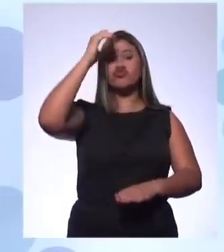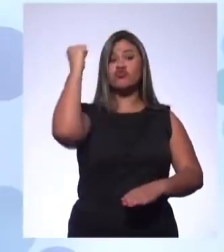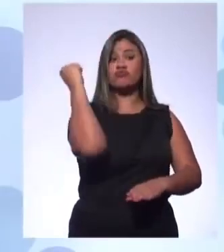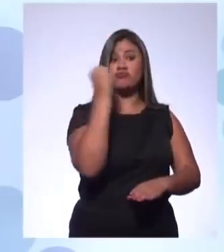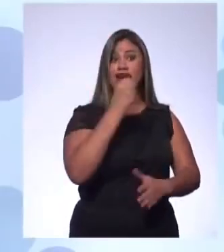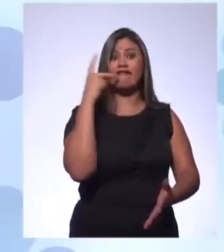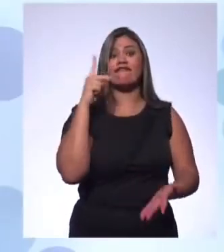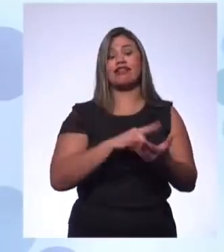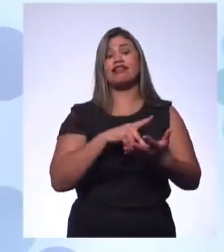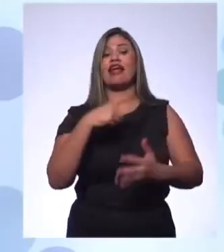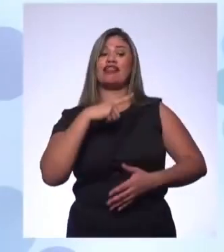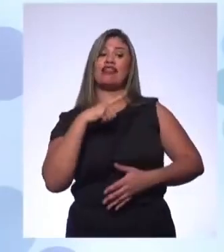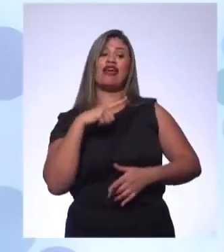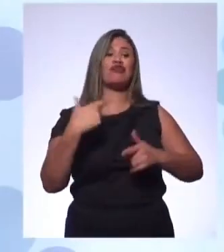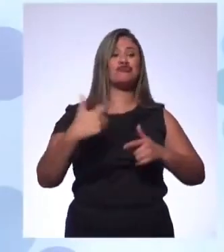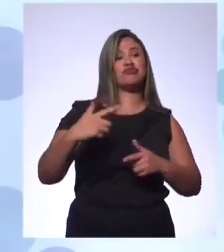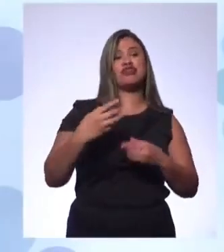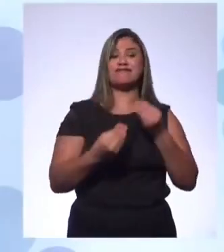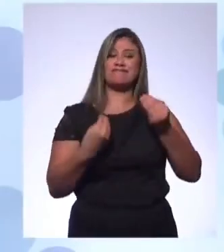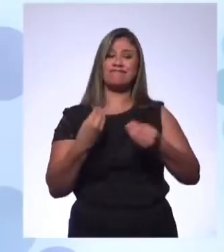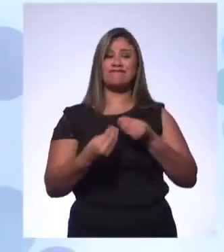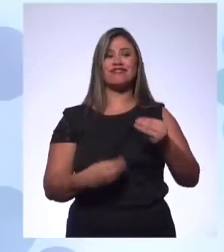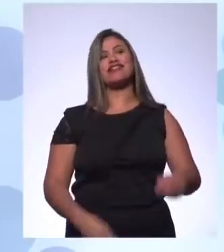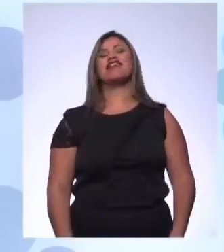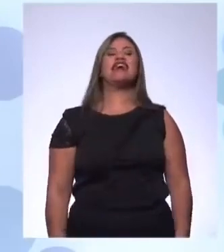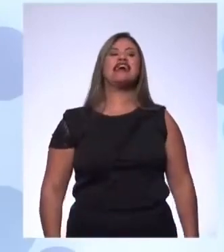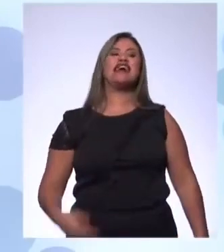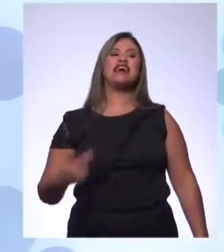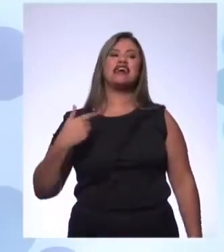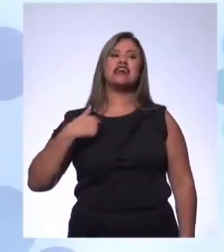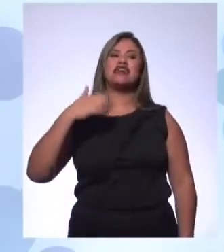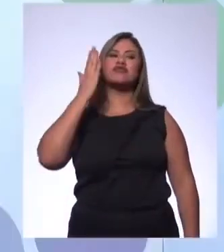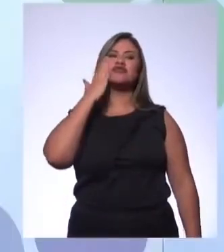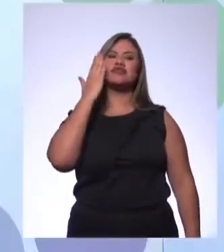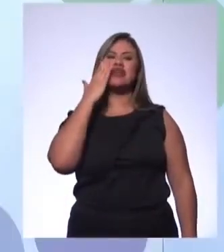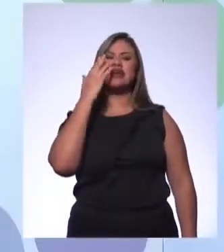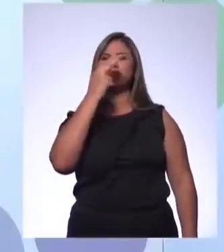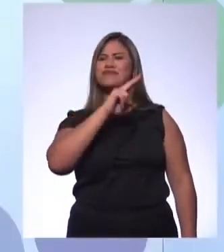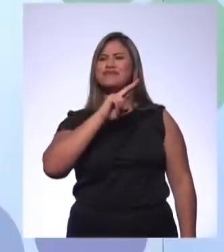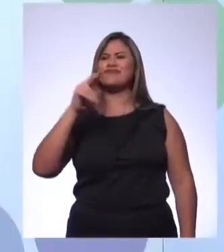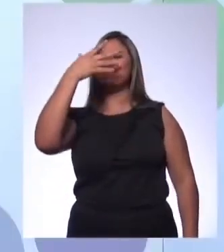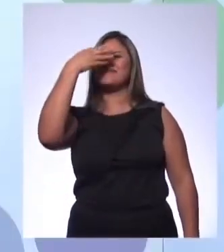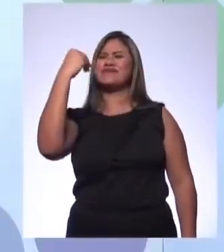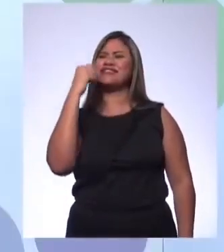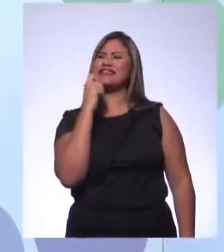tio. Então, professora, valendo Eu sei que é, 15 mas eu tô segundos. lembrando o nome.